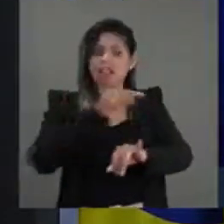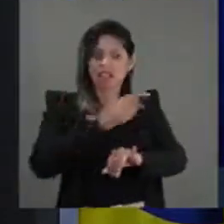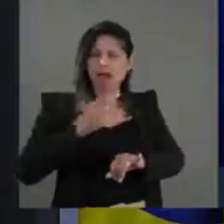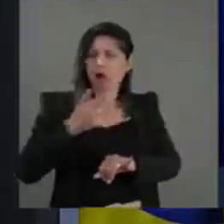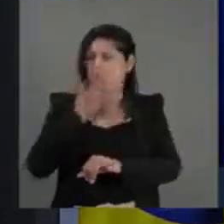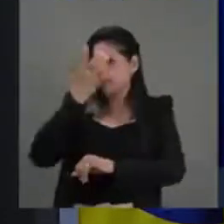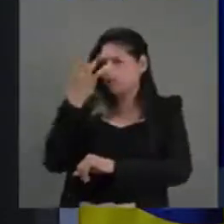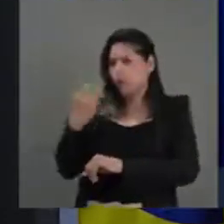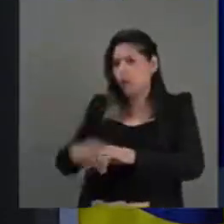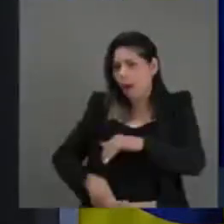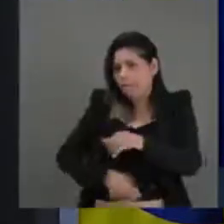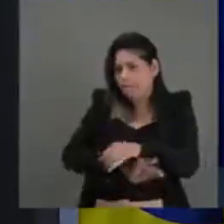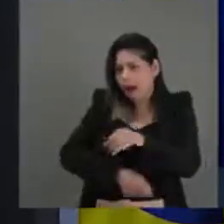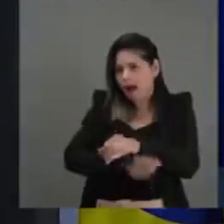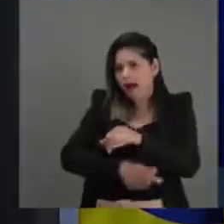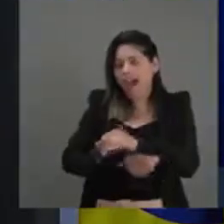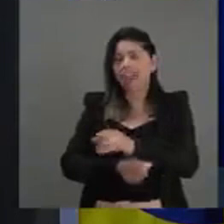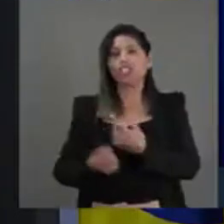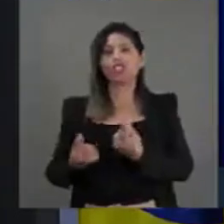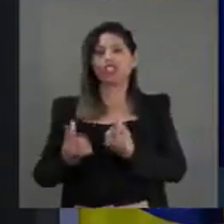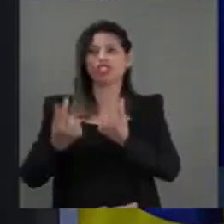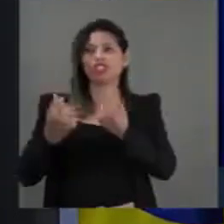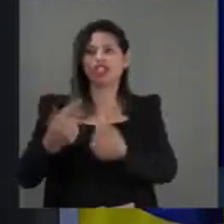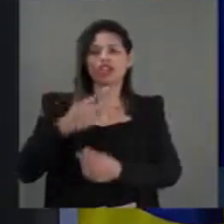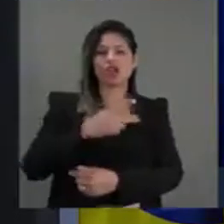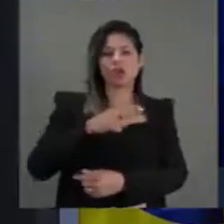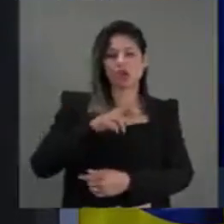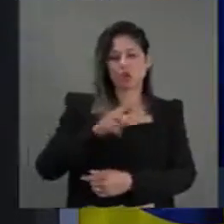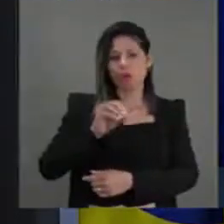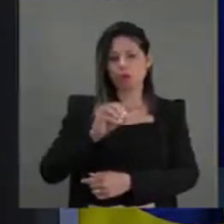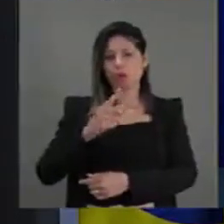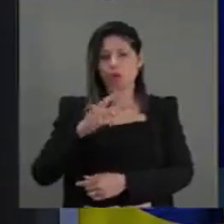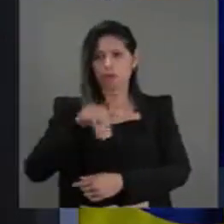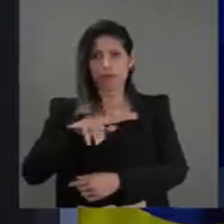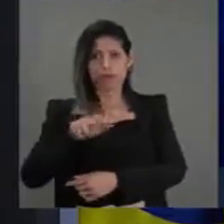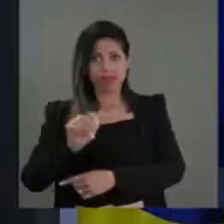foi institucionalizada